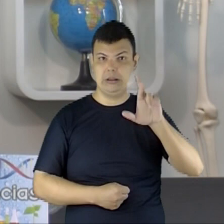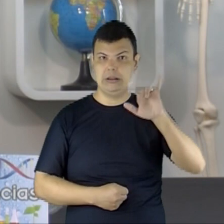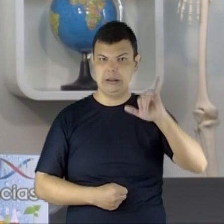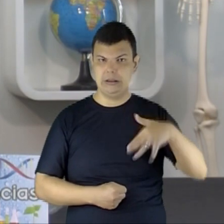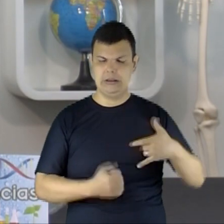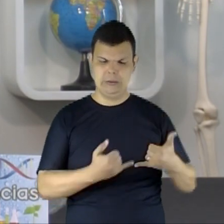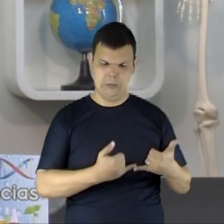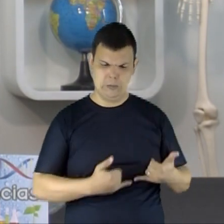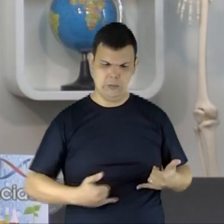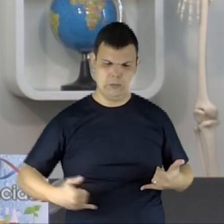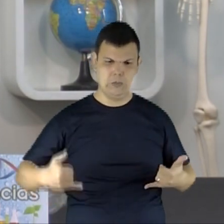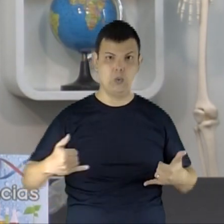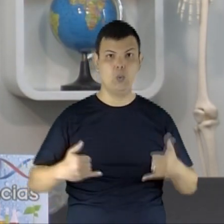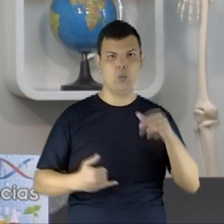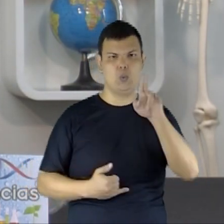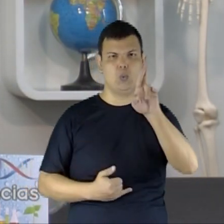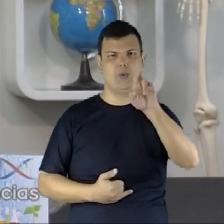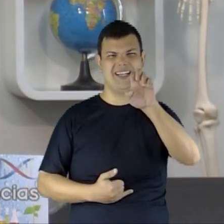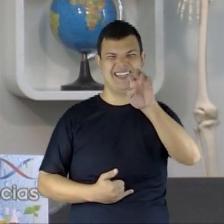ureteres, levando o canal